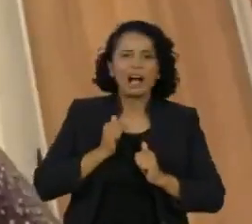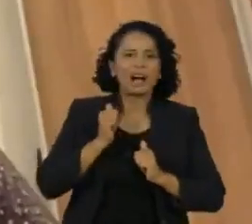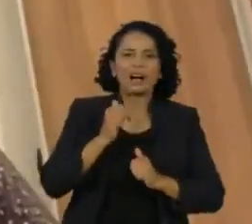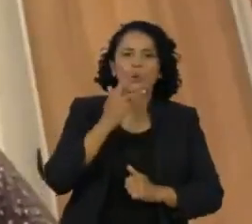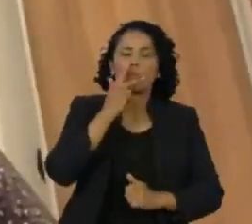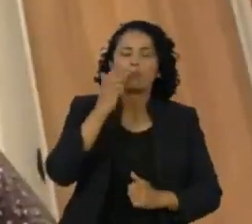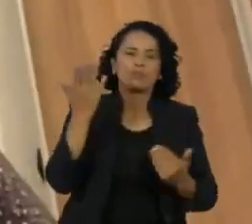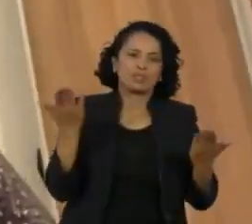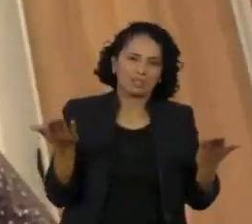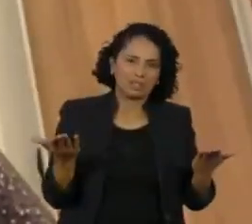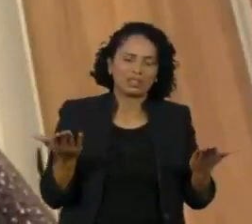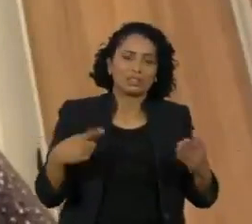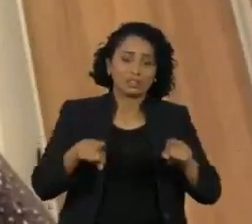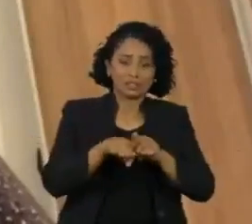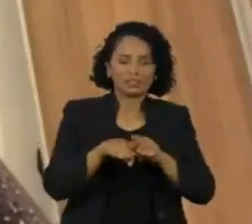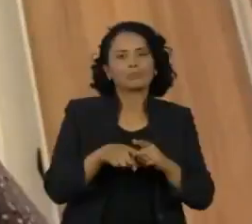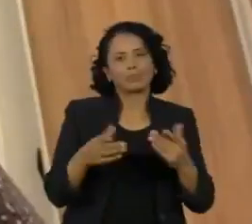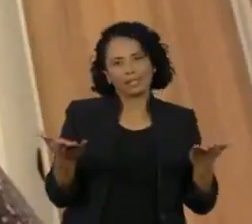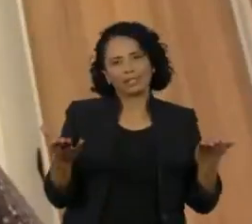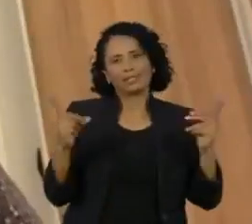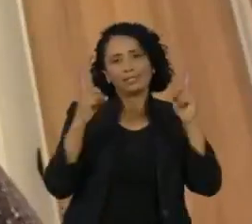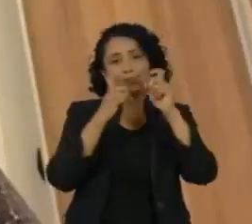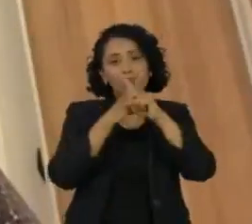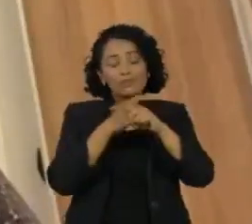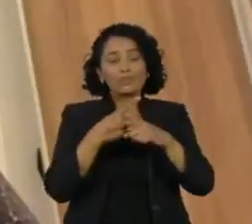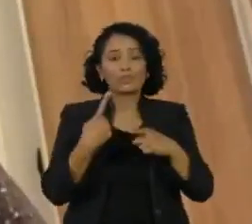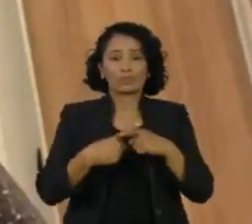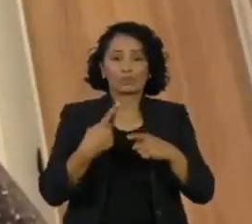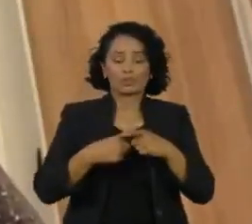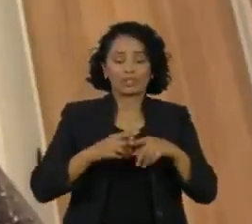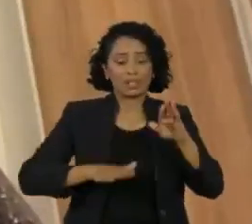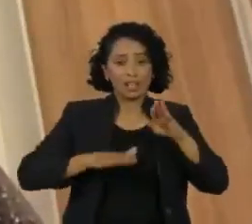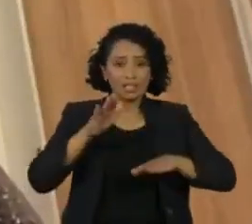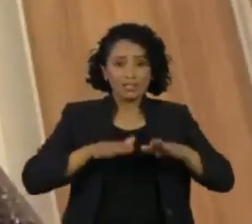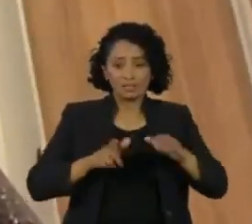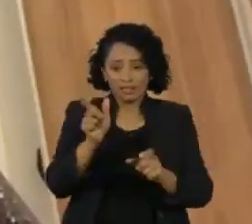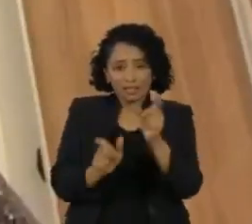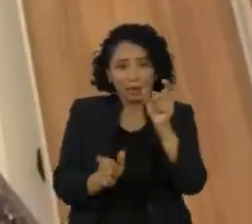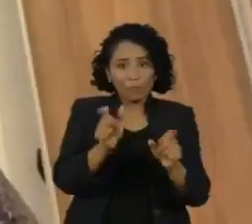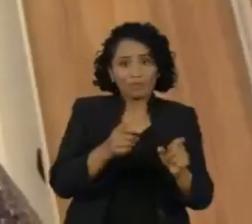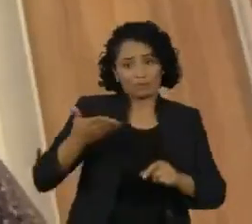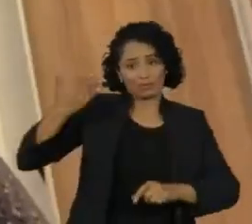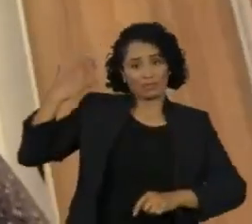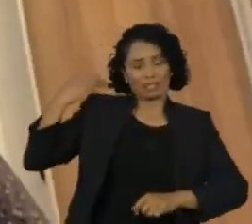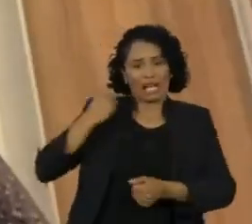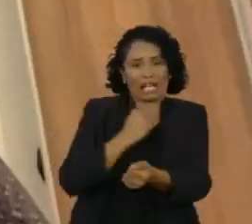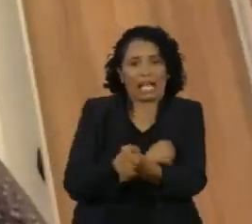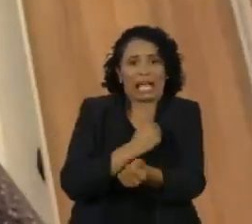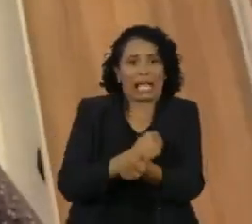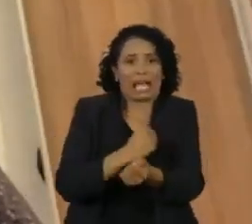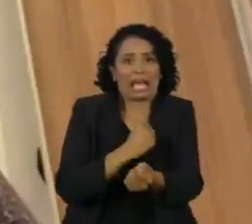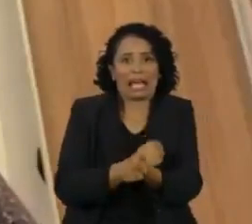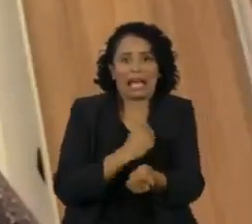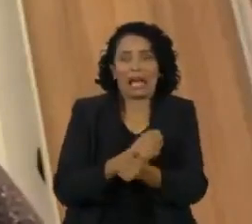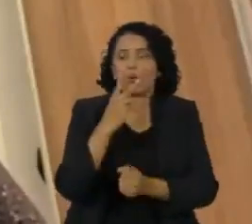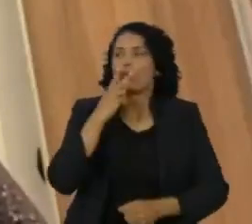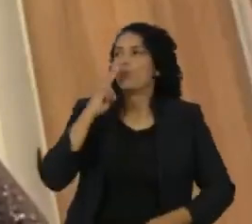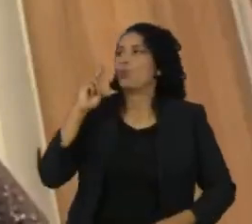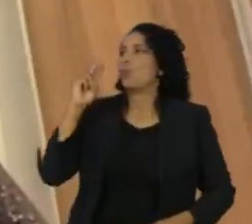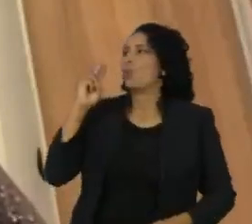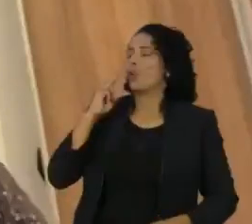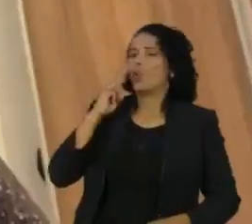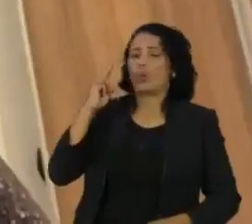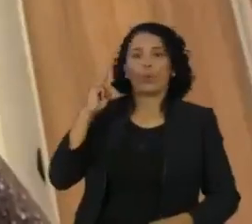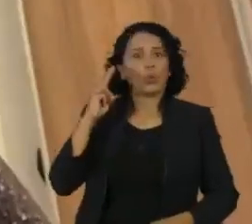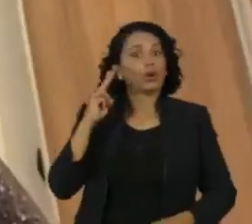situação muito complicada. E as pessoas também, as que já fumavam, fumando quantidades muito maiores, porque às vezes as pessoas se